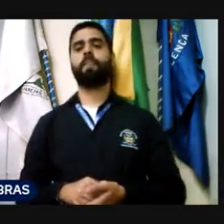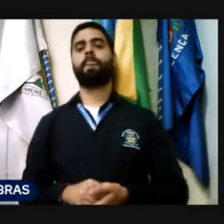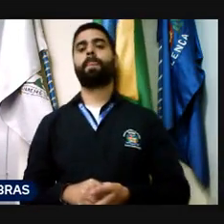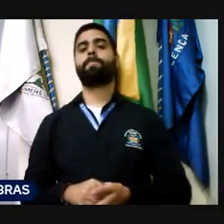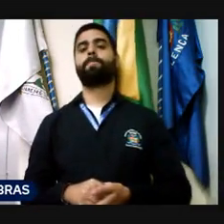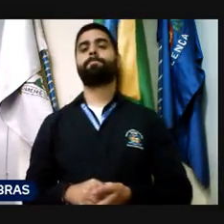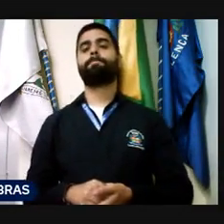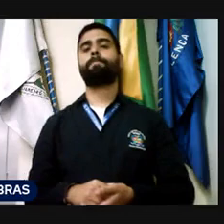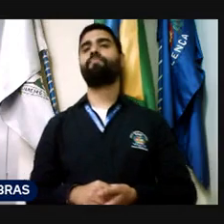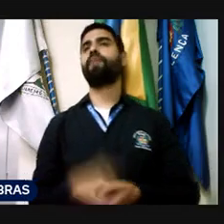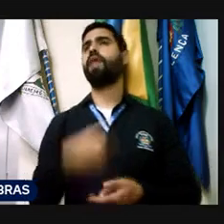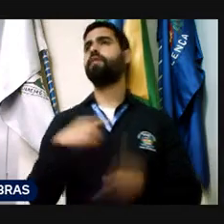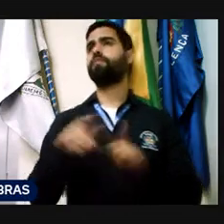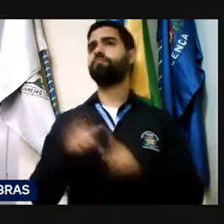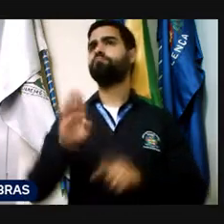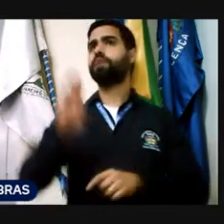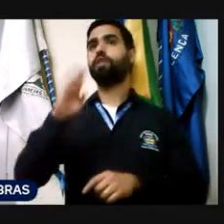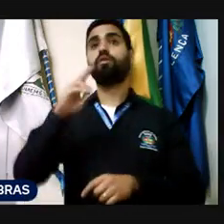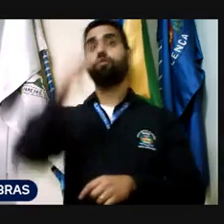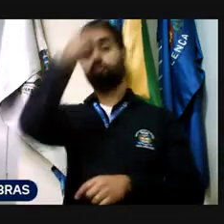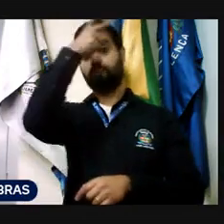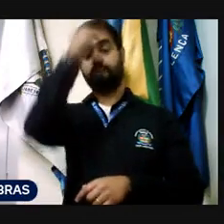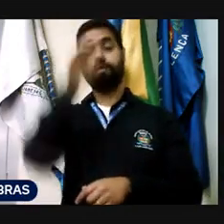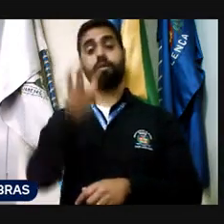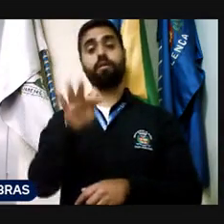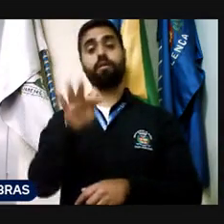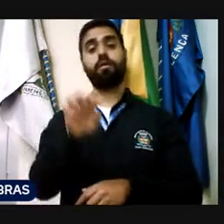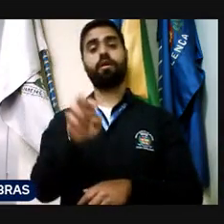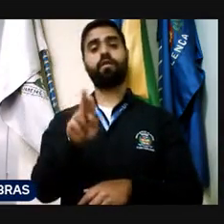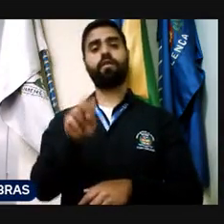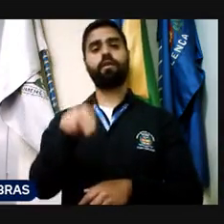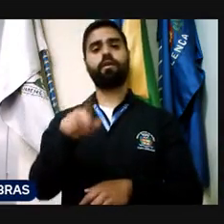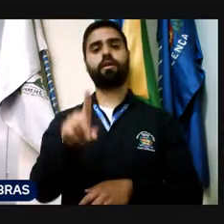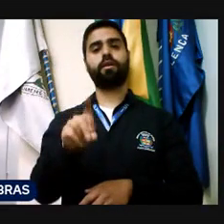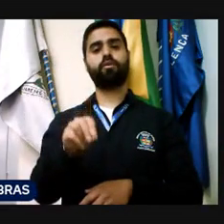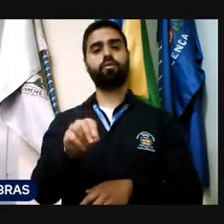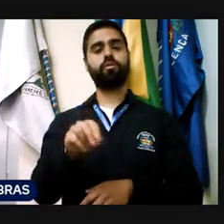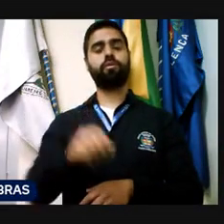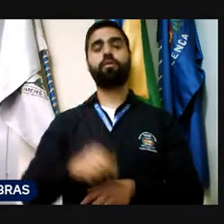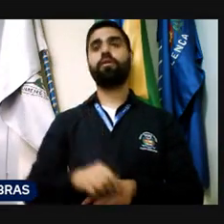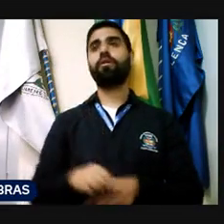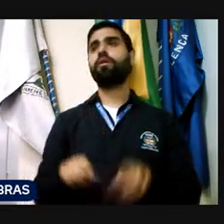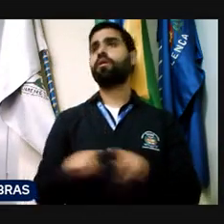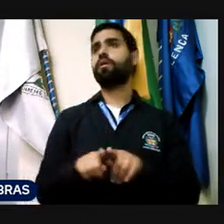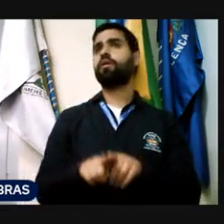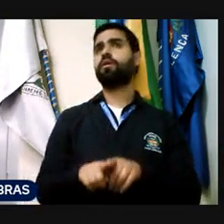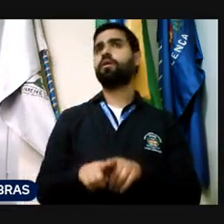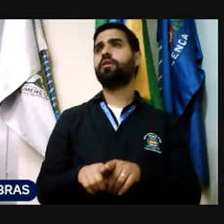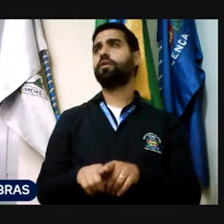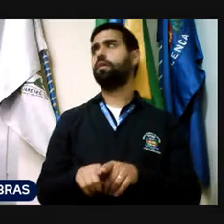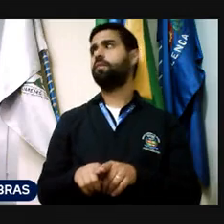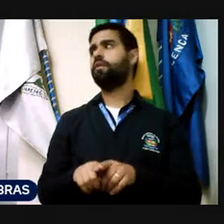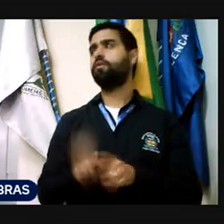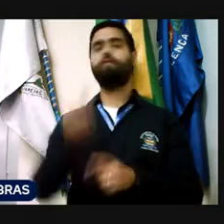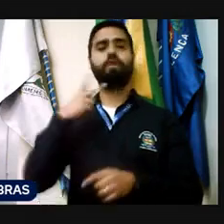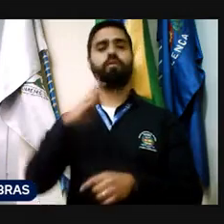tivemos lá a presença do prefeito Fernandinho Graça, do prefeito Inácio de Rio Preto, vereador Bernardo representando Vossa